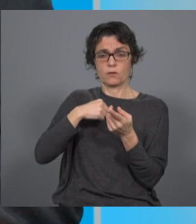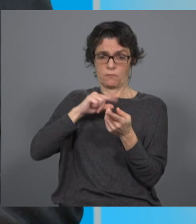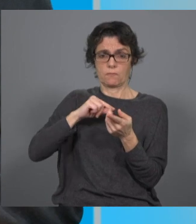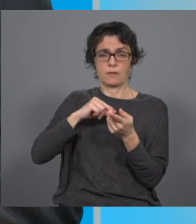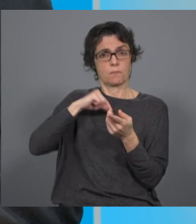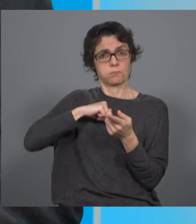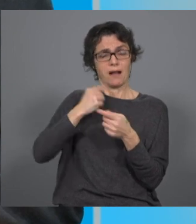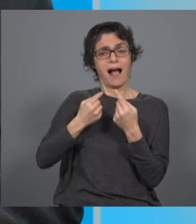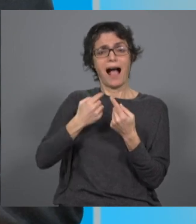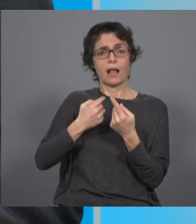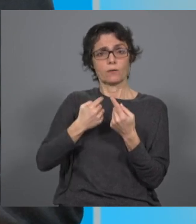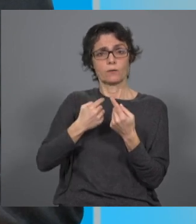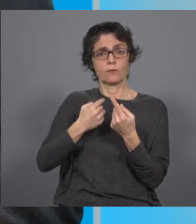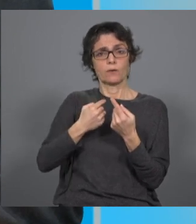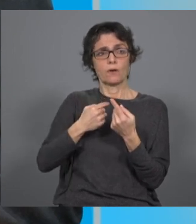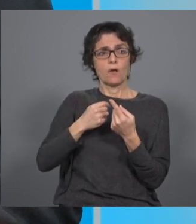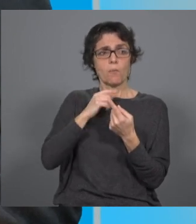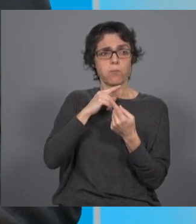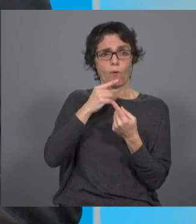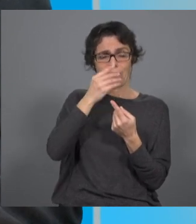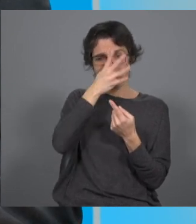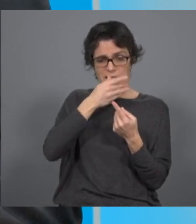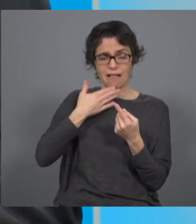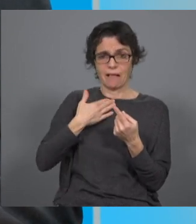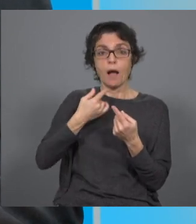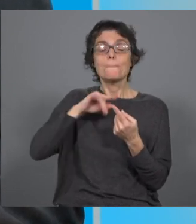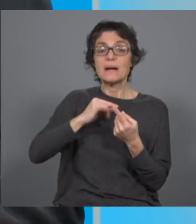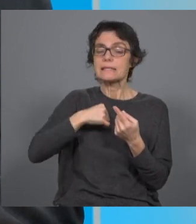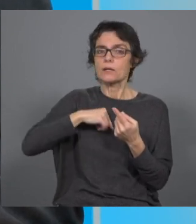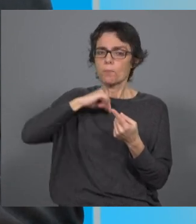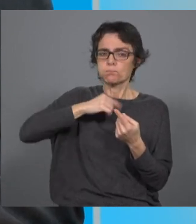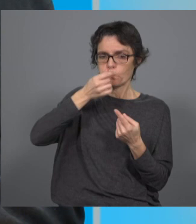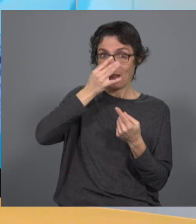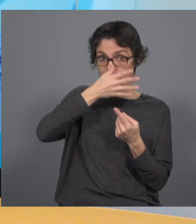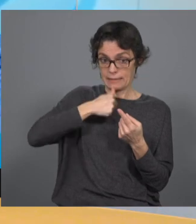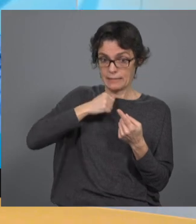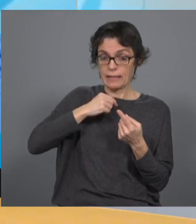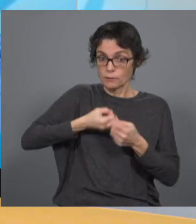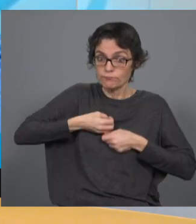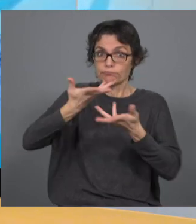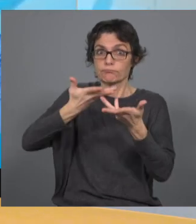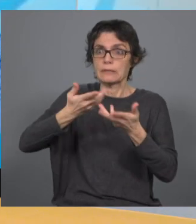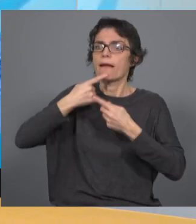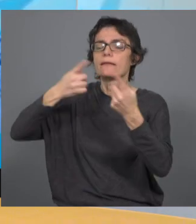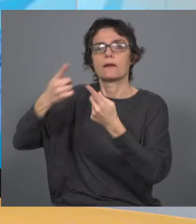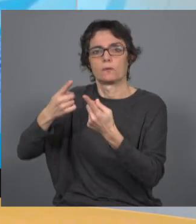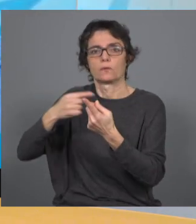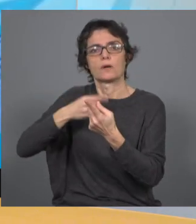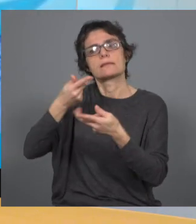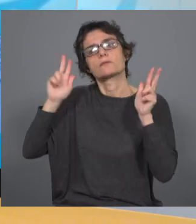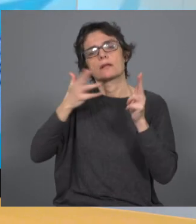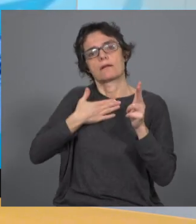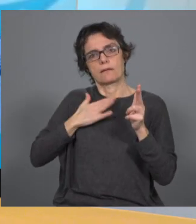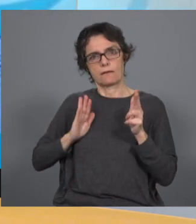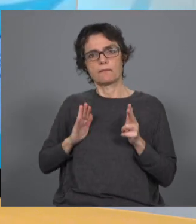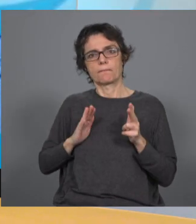que assumi-la para dialogar com o mundo através da minha verdade. Muito bem, são pistas que convidam a